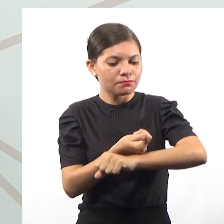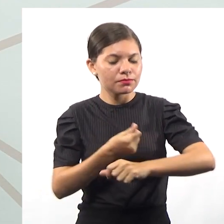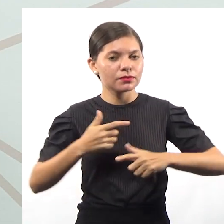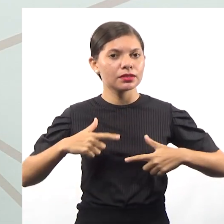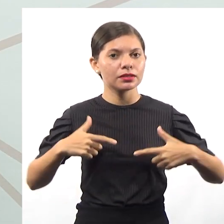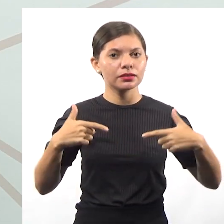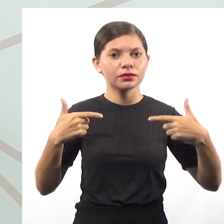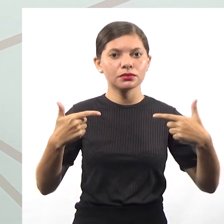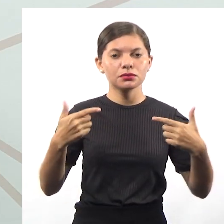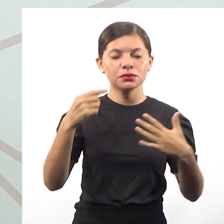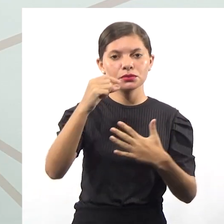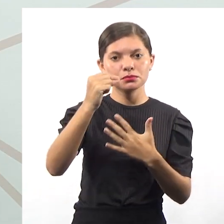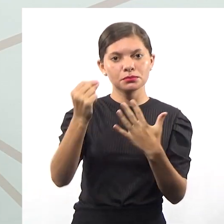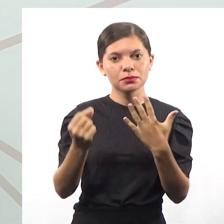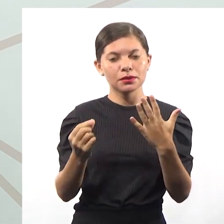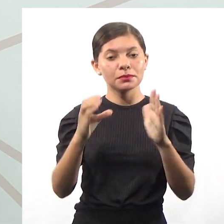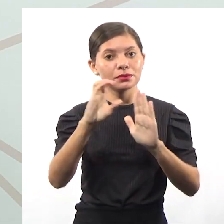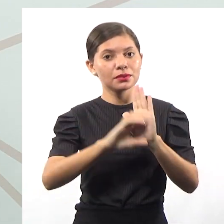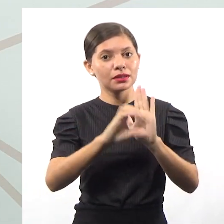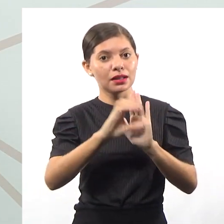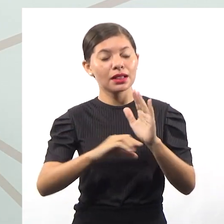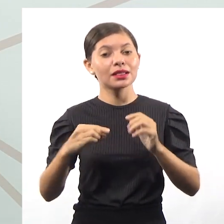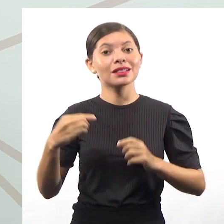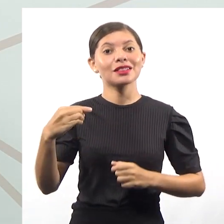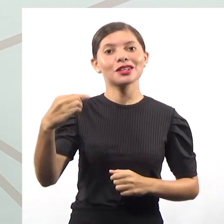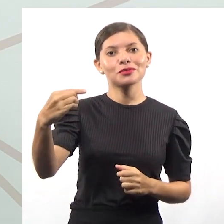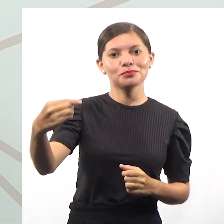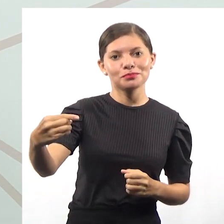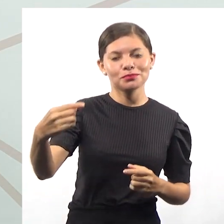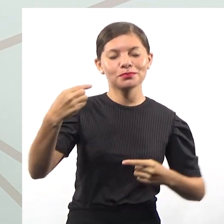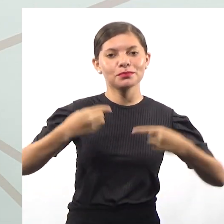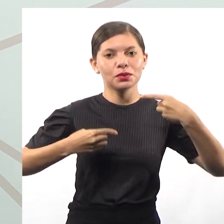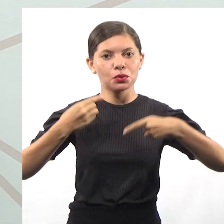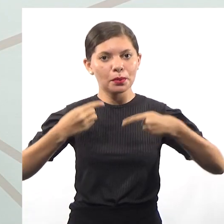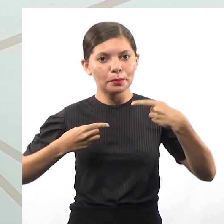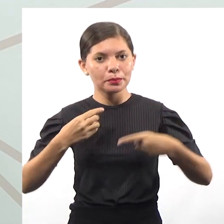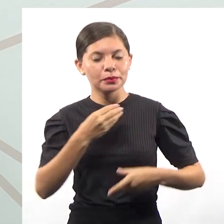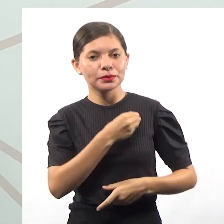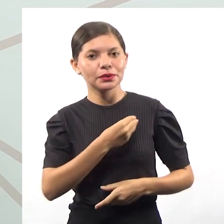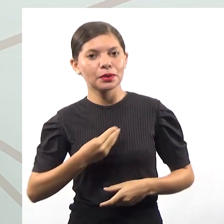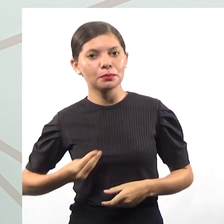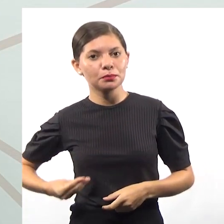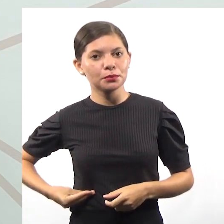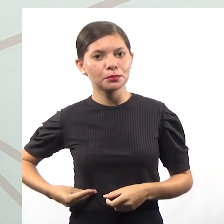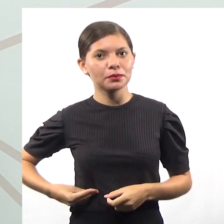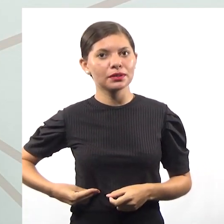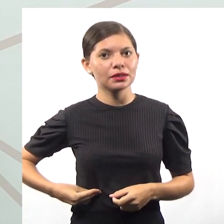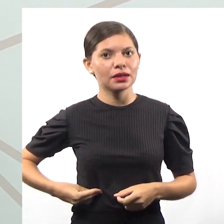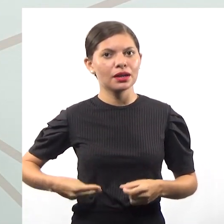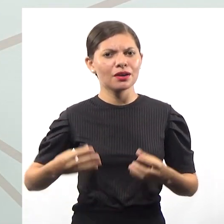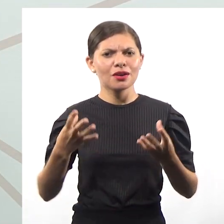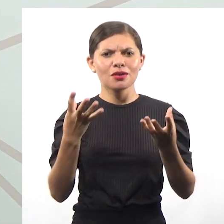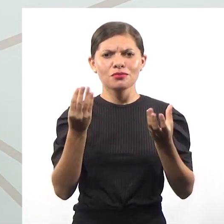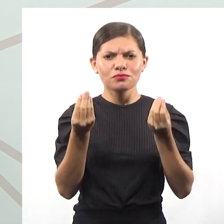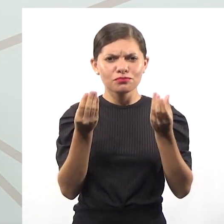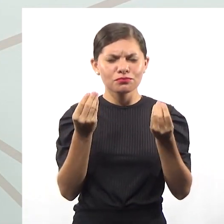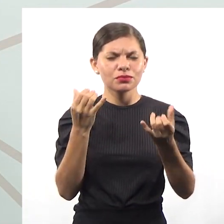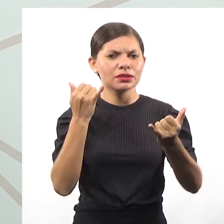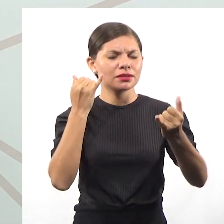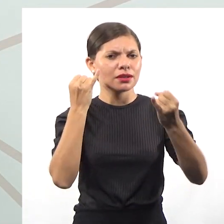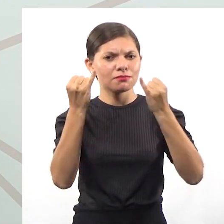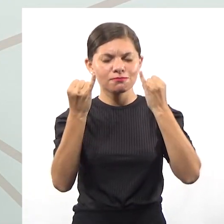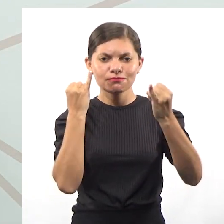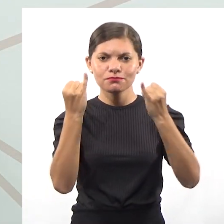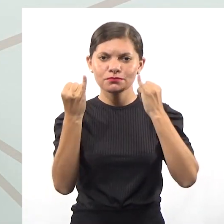habilidades e atitudes, e os parâmetros curriculares vieram posteriormente como uma política pública e houve uma maciça formação